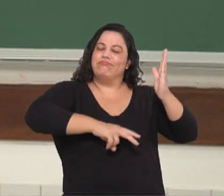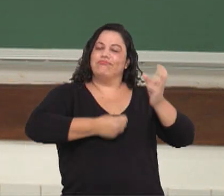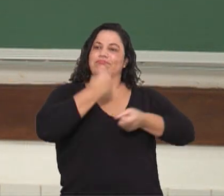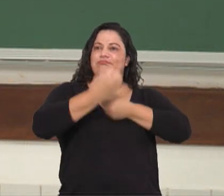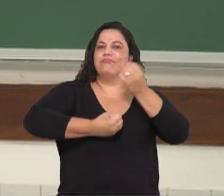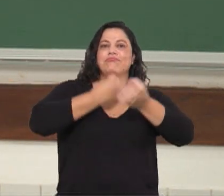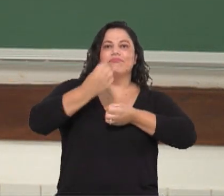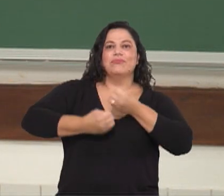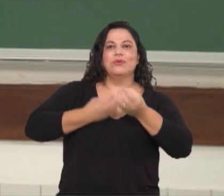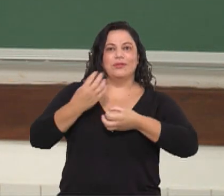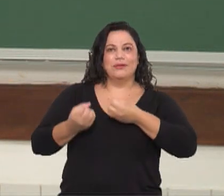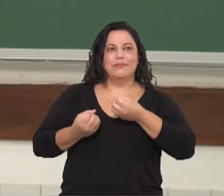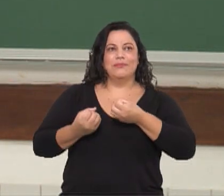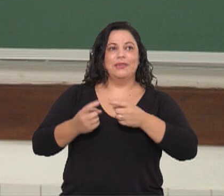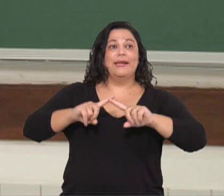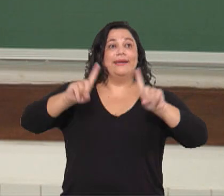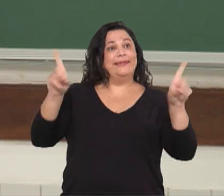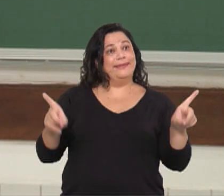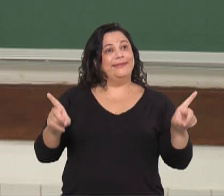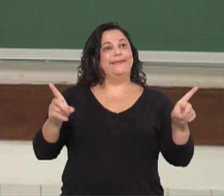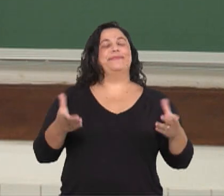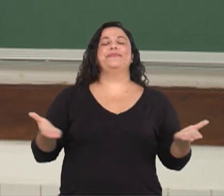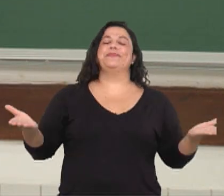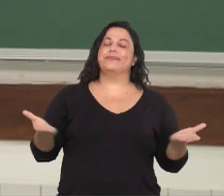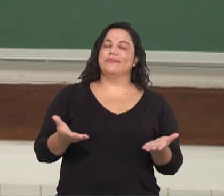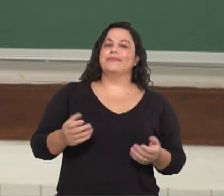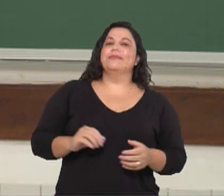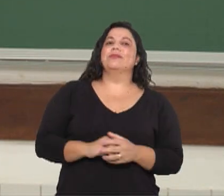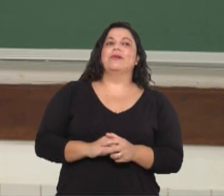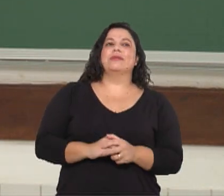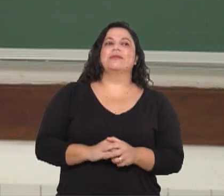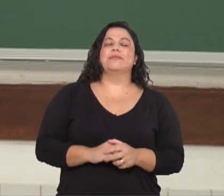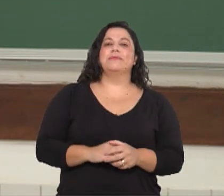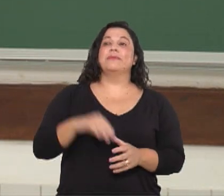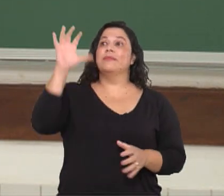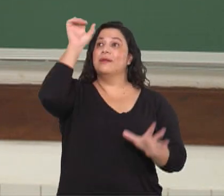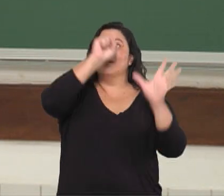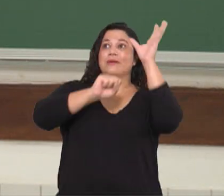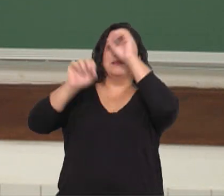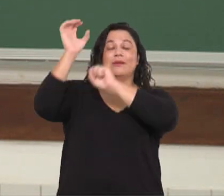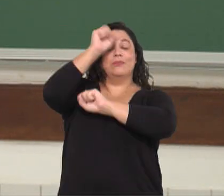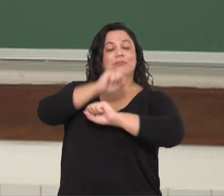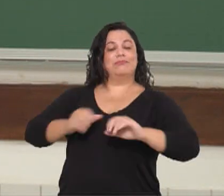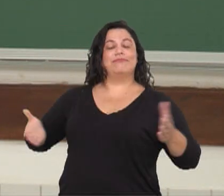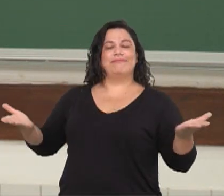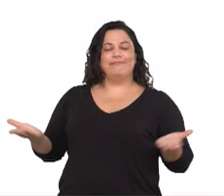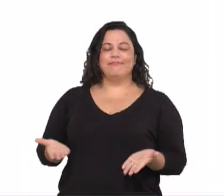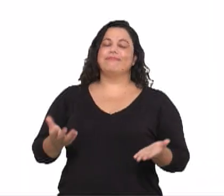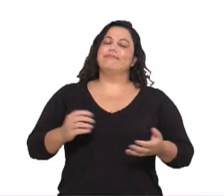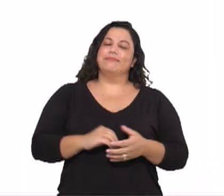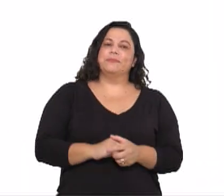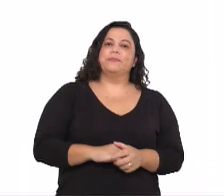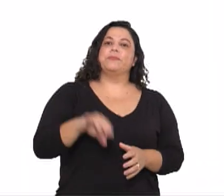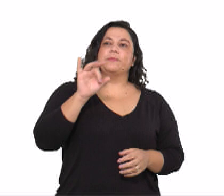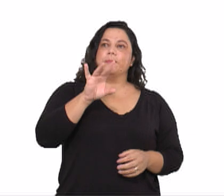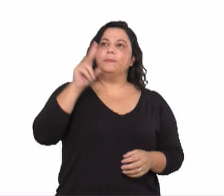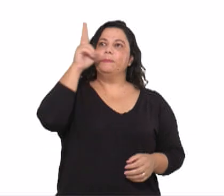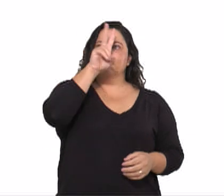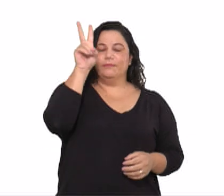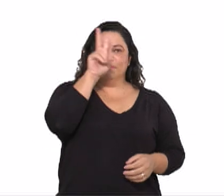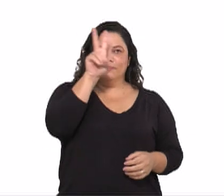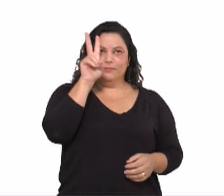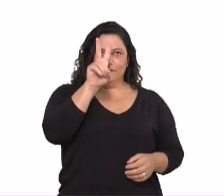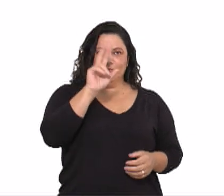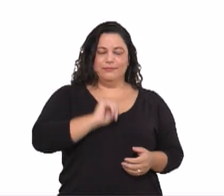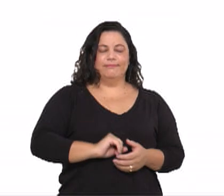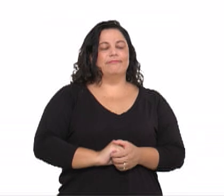poema e a gente vai ver o que nós aprendemos. Só para a gente relembrar. Relembrar